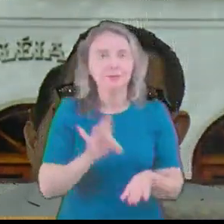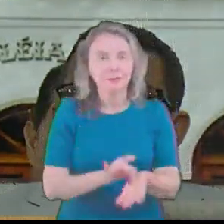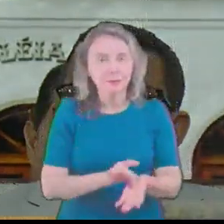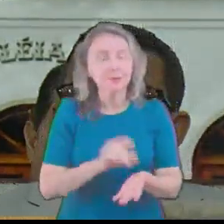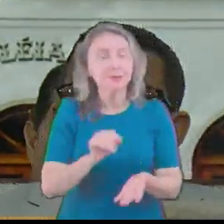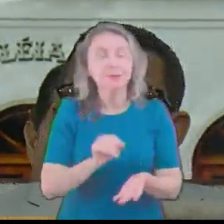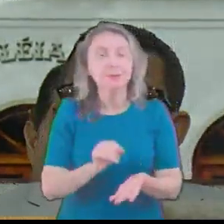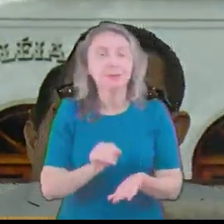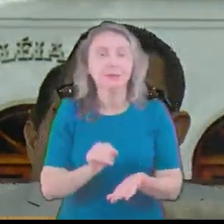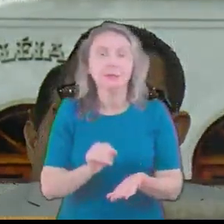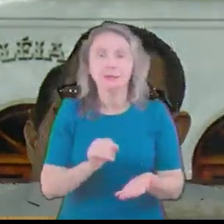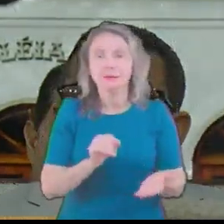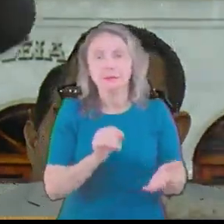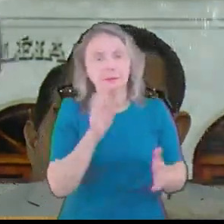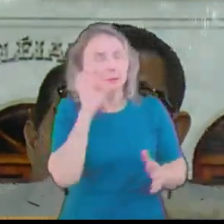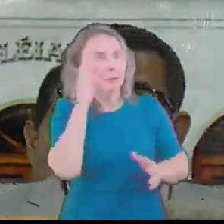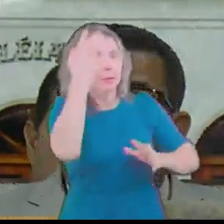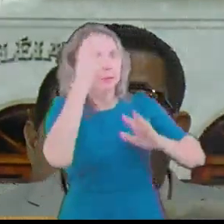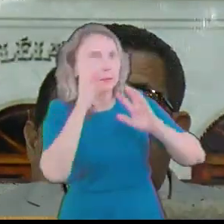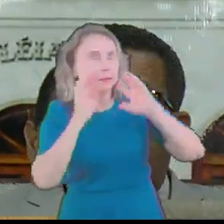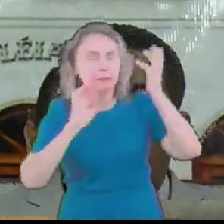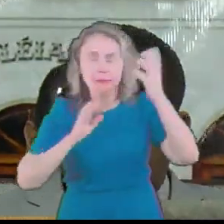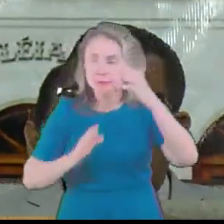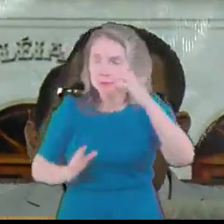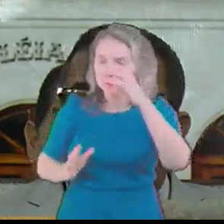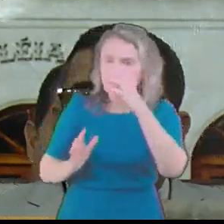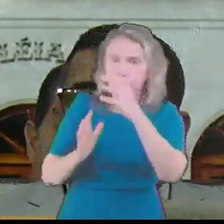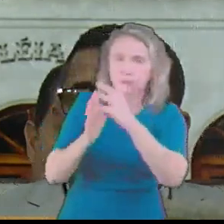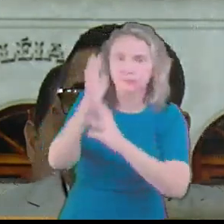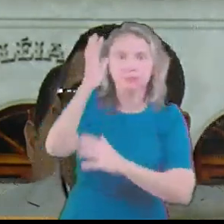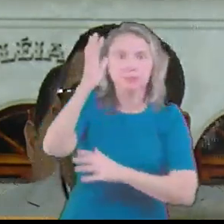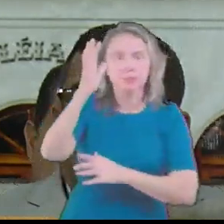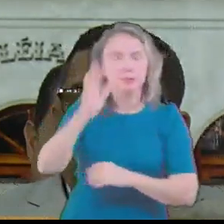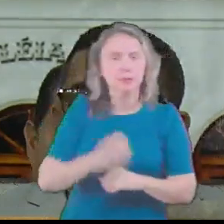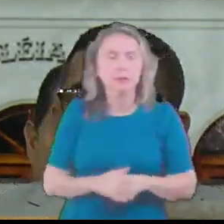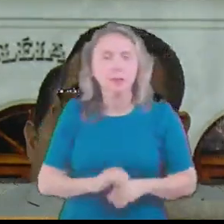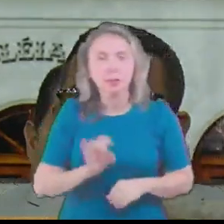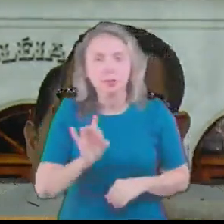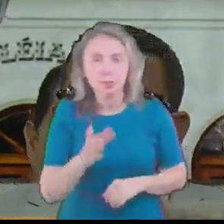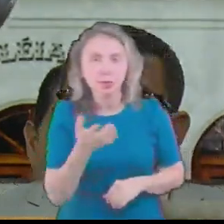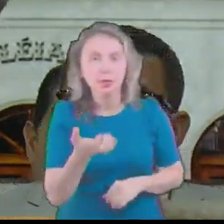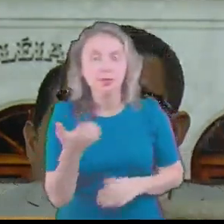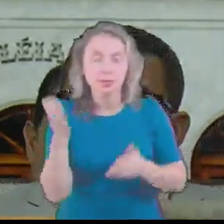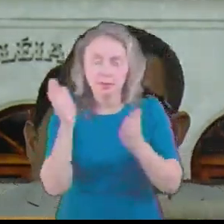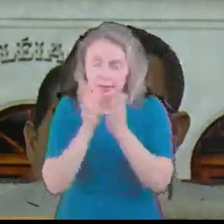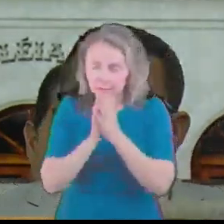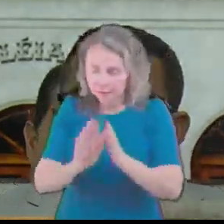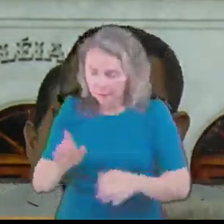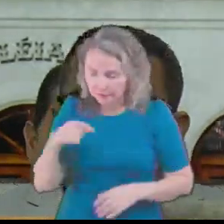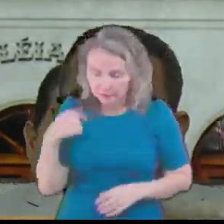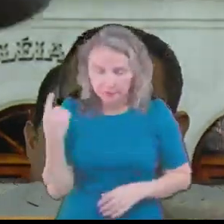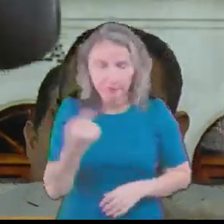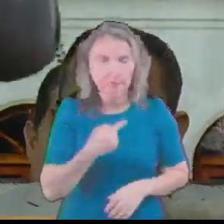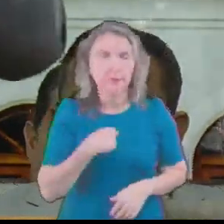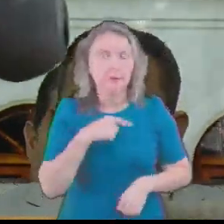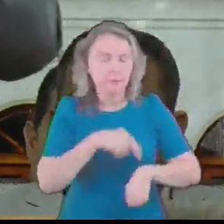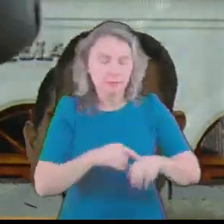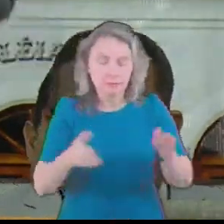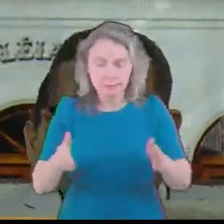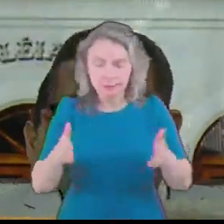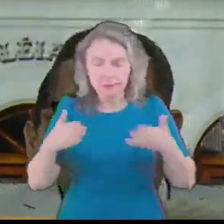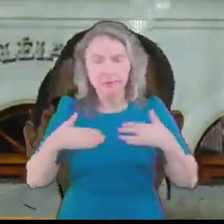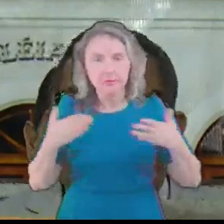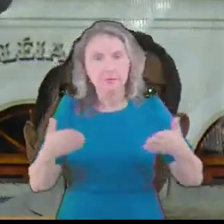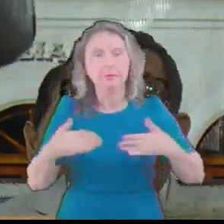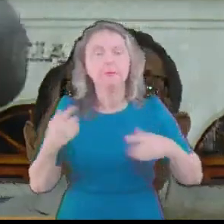além das circunstâncias de nossa vida. Parece-me que nós só queremos adorar quando nós estamos em um momento alegre, mas